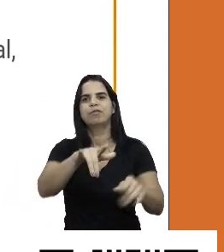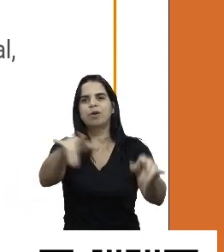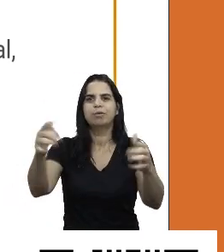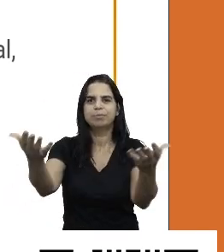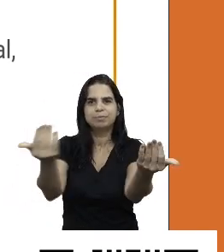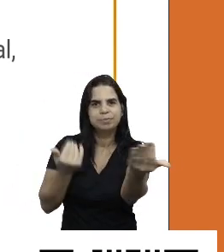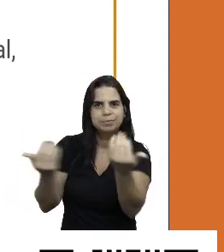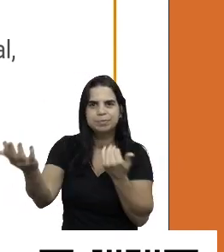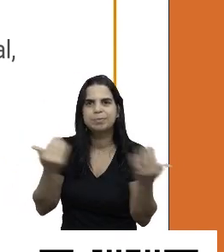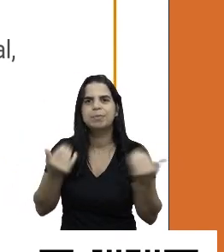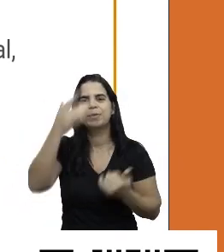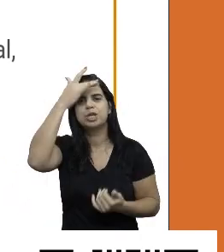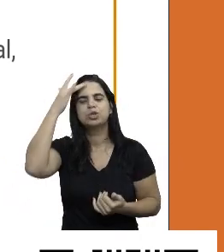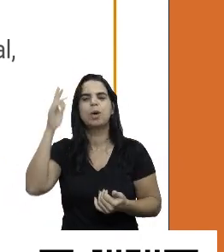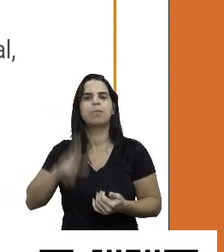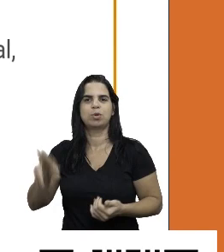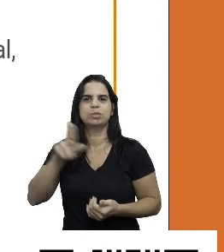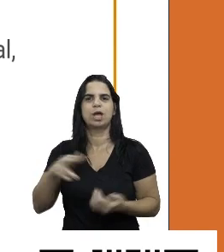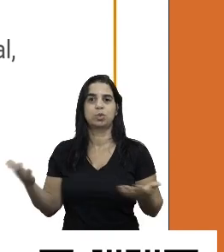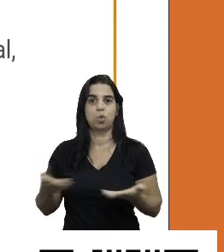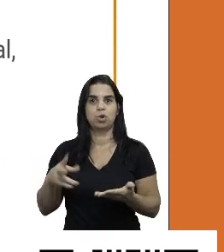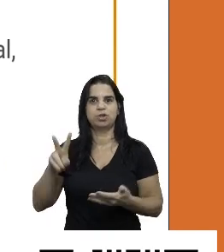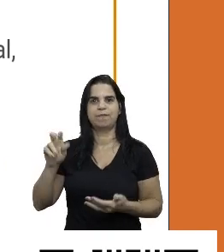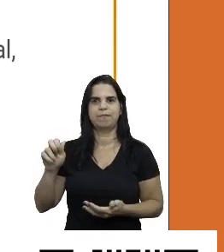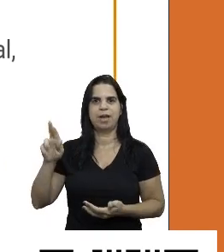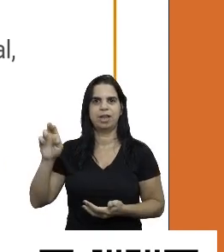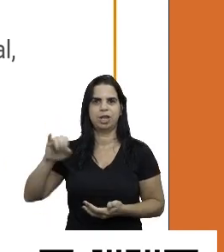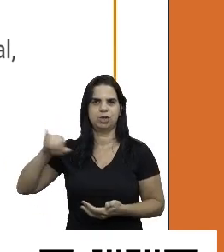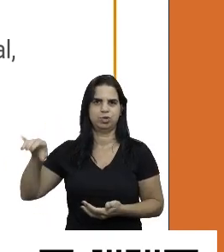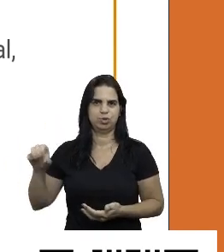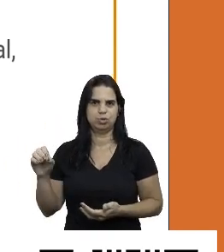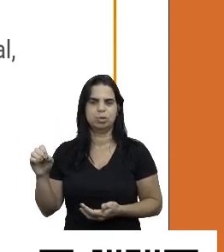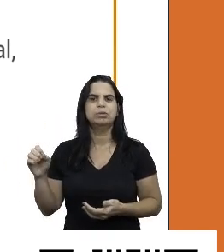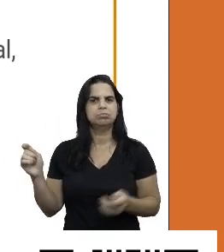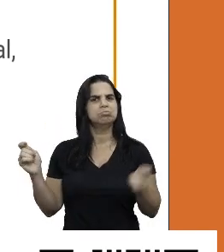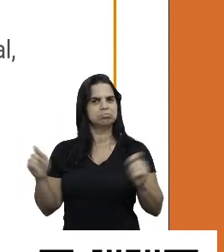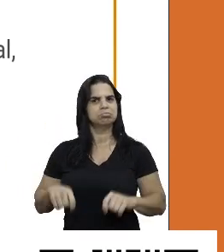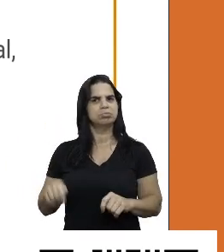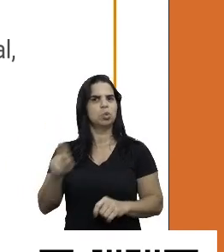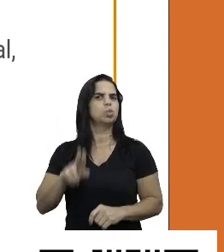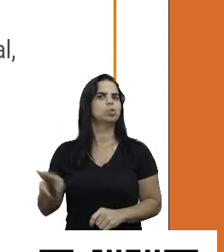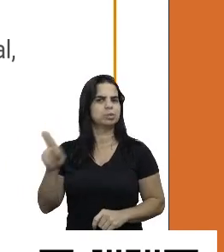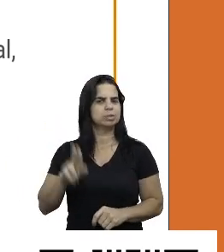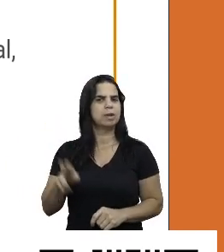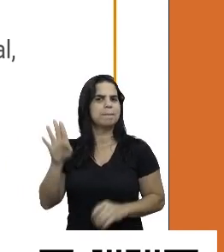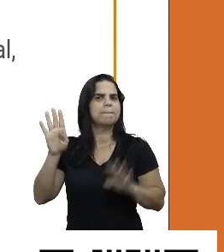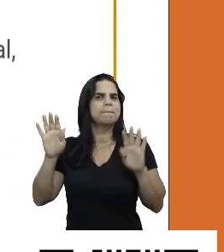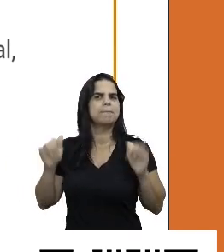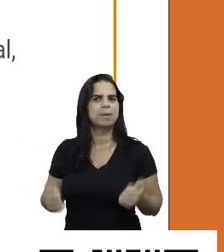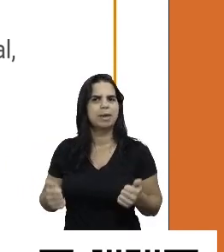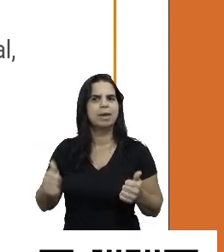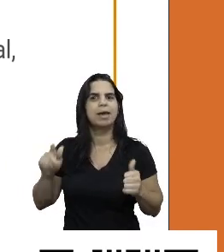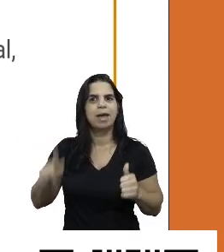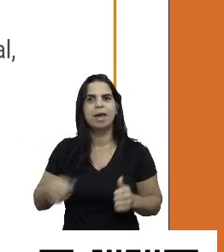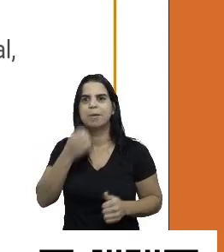muito usado hoje no varejo e funciona Mega bem e o grande ponto dele é trazer essa inteligência para o Real Time Como por exemplo